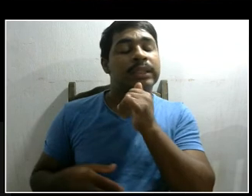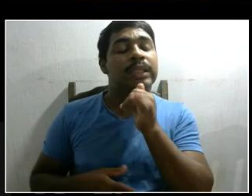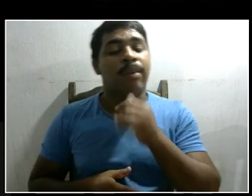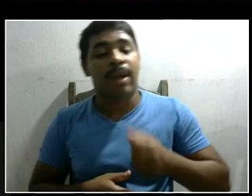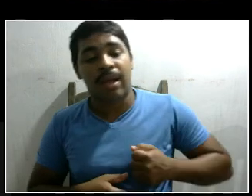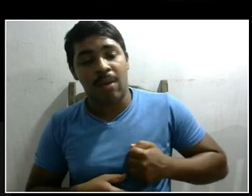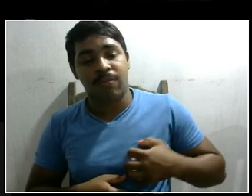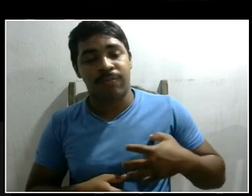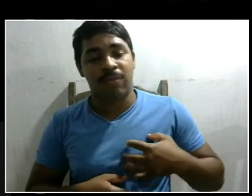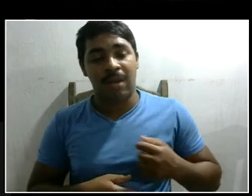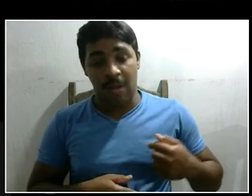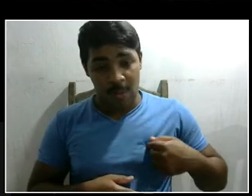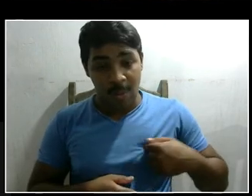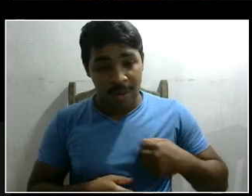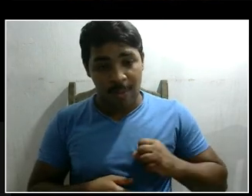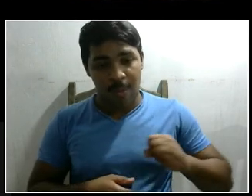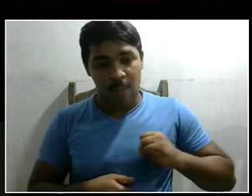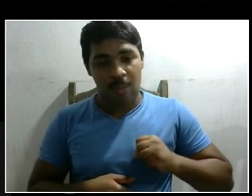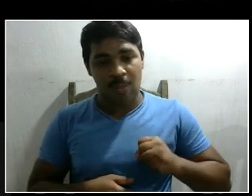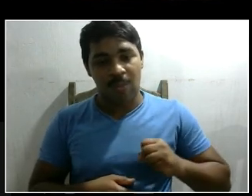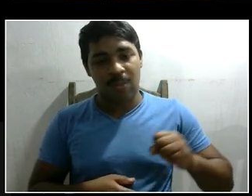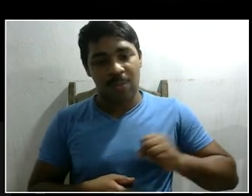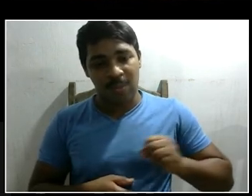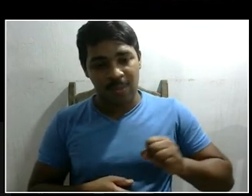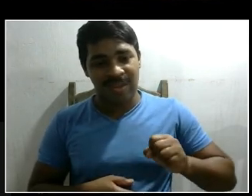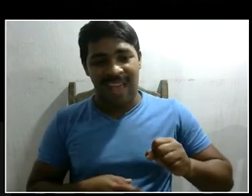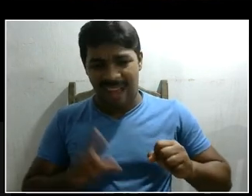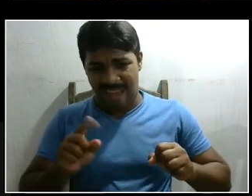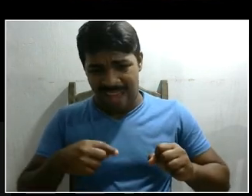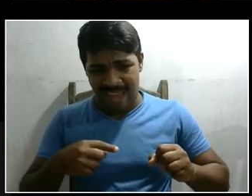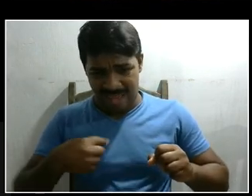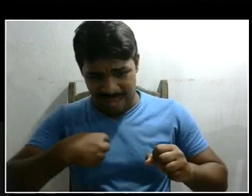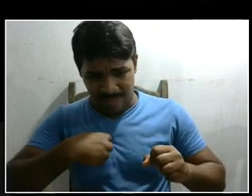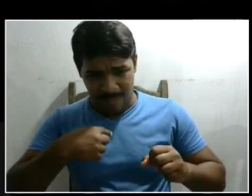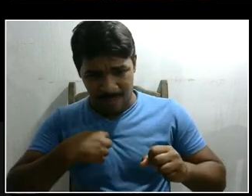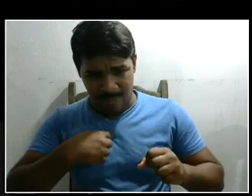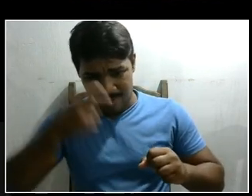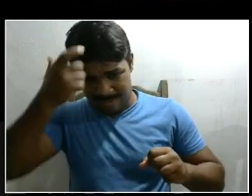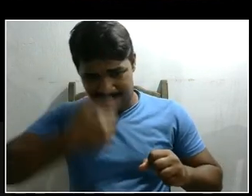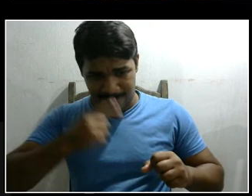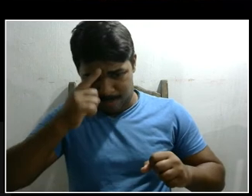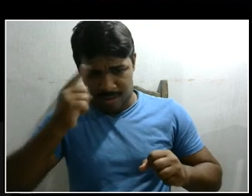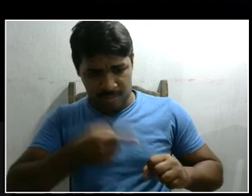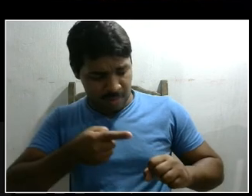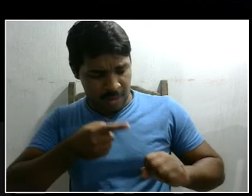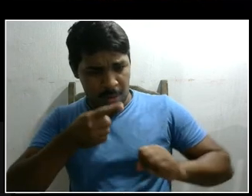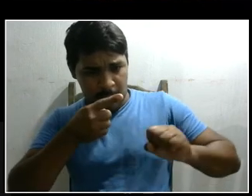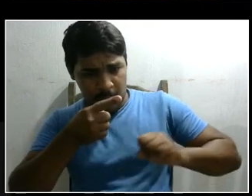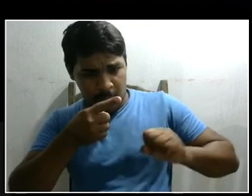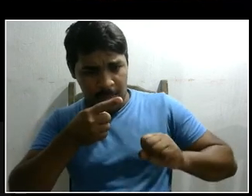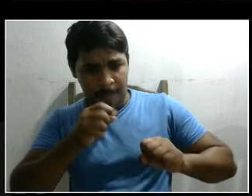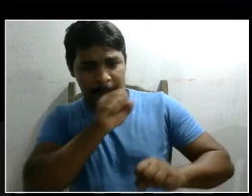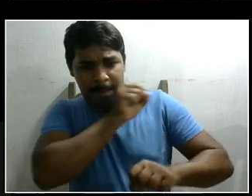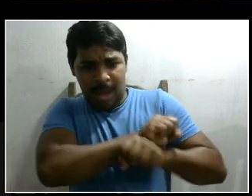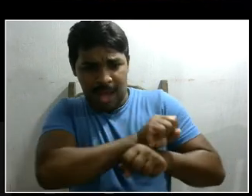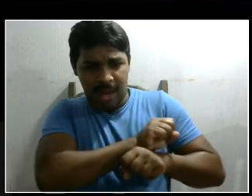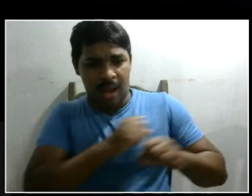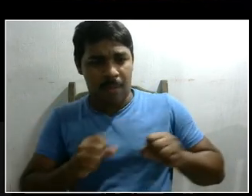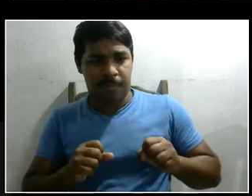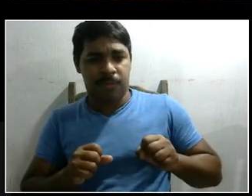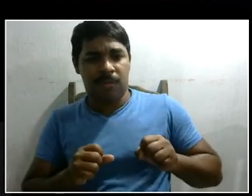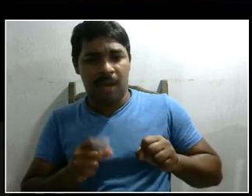não dependem da nossa vontade. Você não vai falar assim, bate mais forte, bate mais fraco, né? Ele não vai te obedecer. Então, a gente fala que